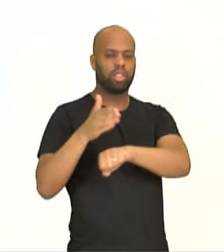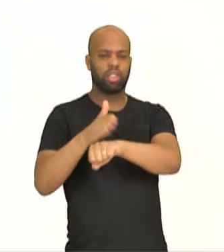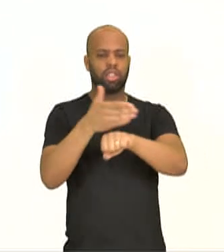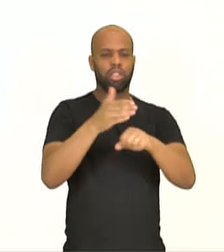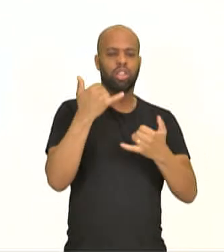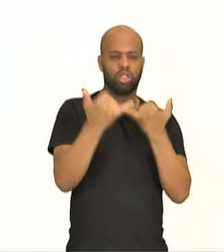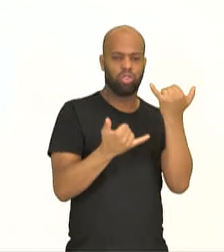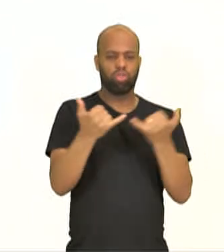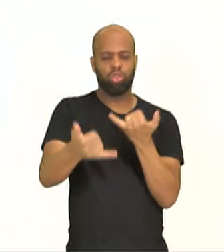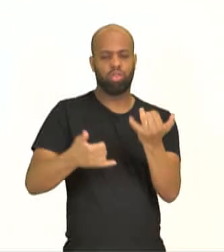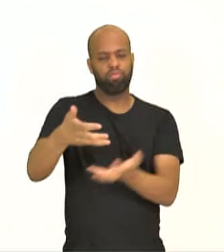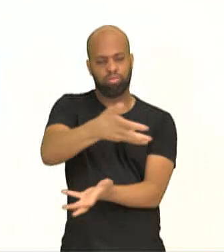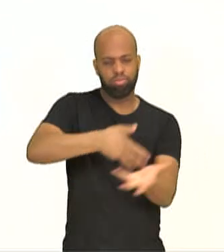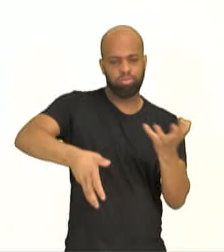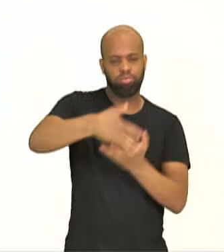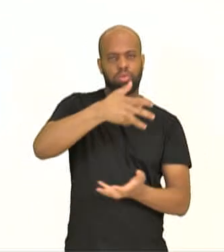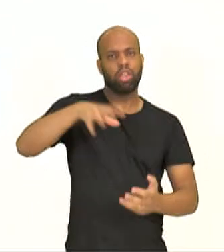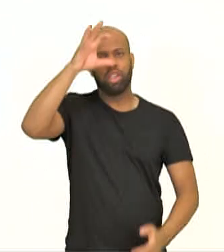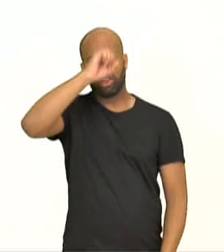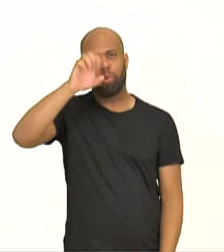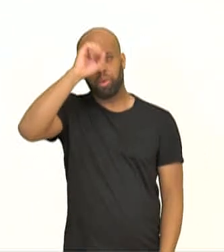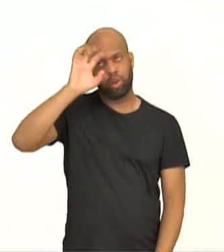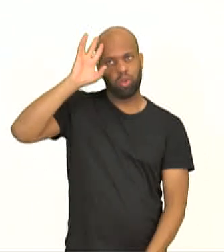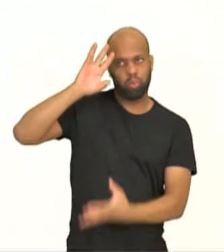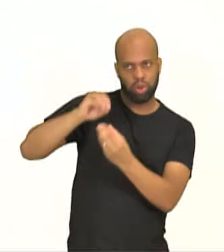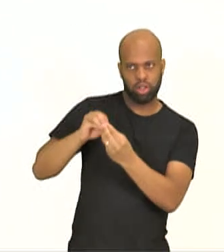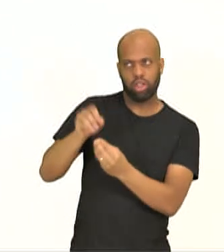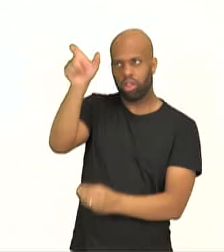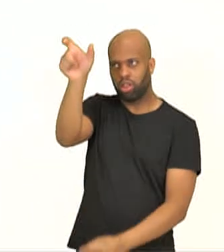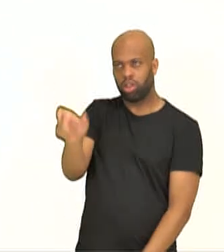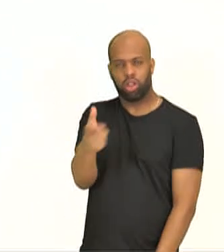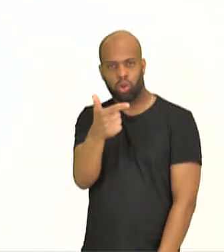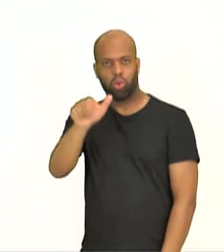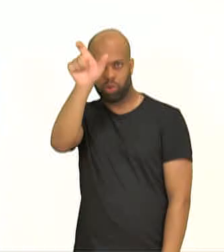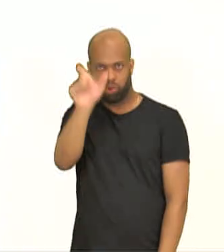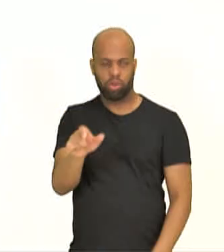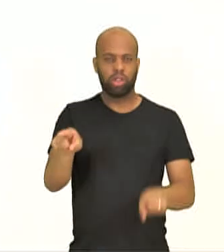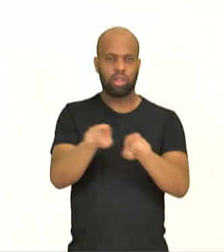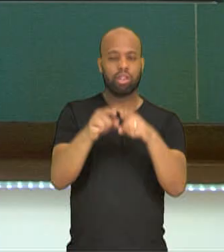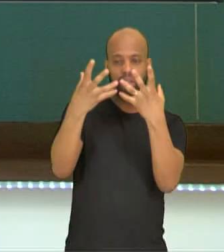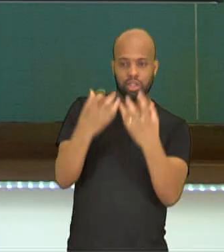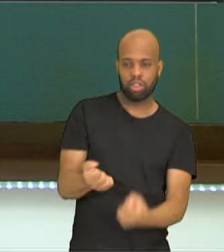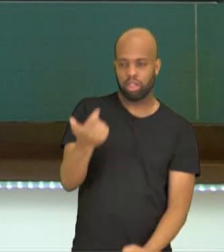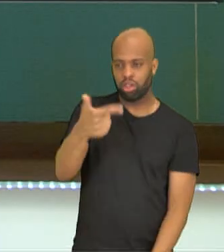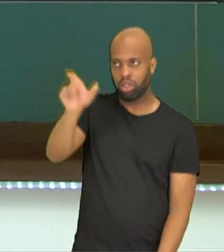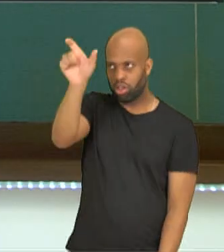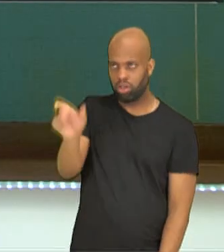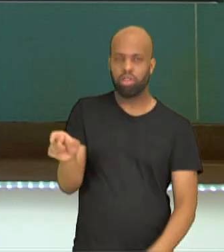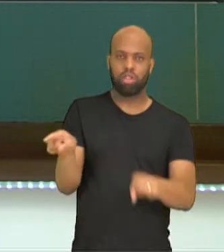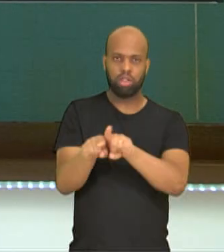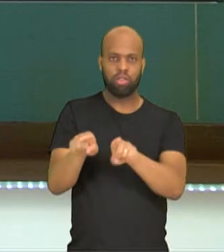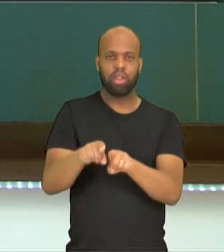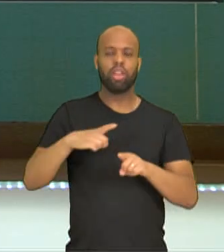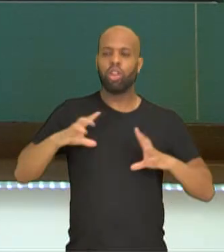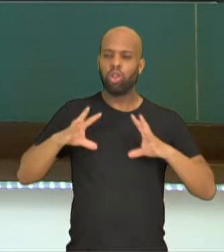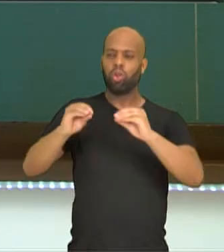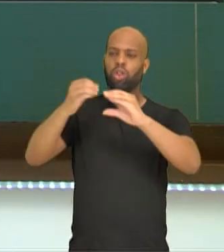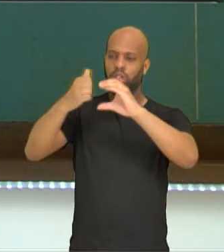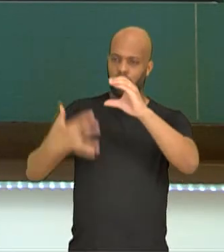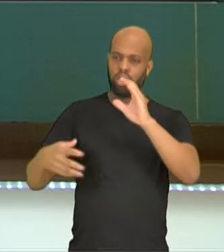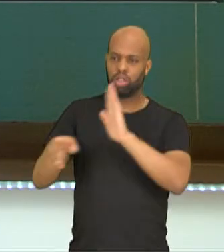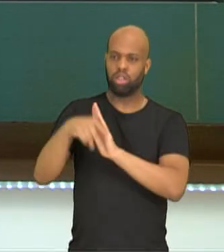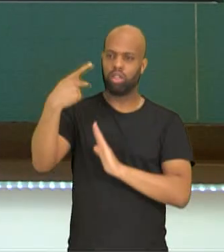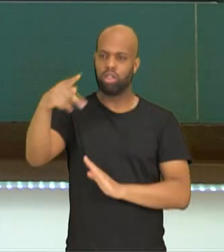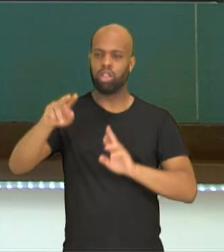jogos cooperativos, nós aprendemos a entender mais o colega, a aceitar mais os outros com todas as características